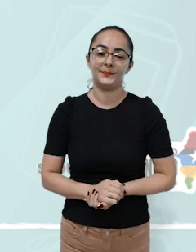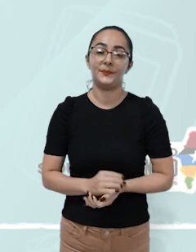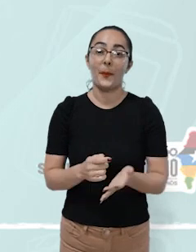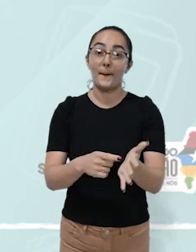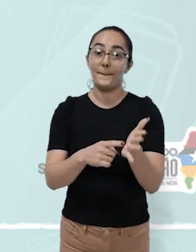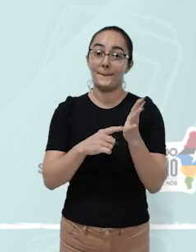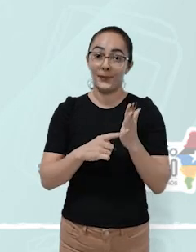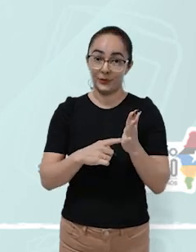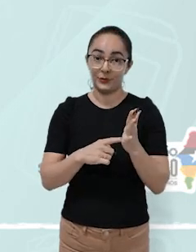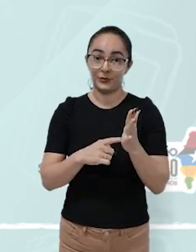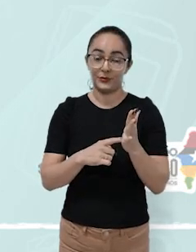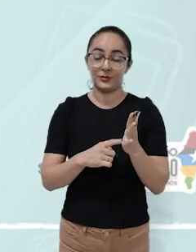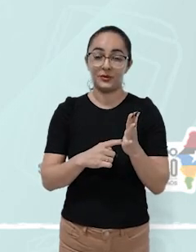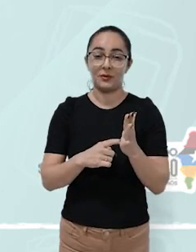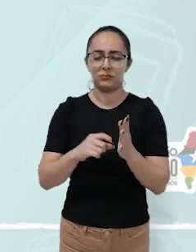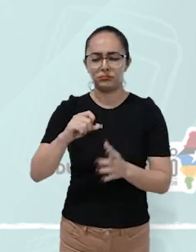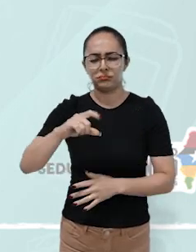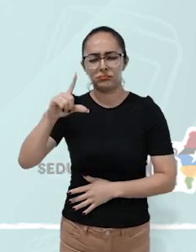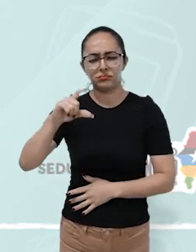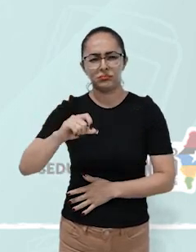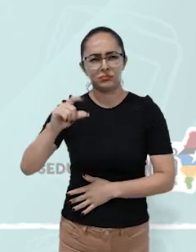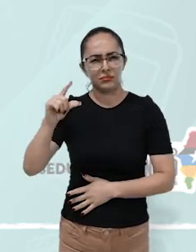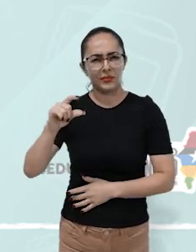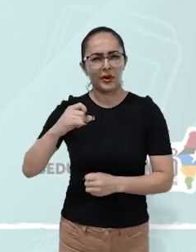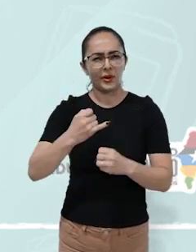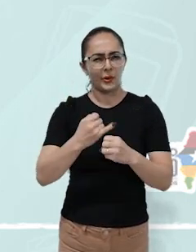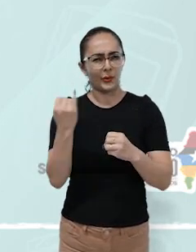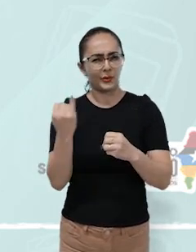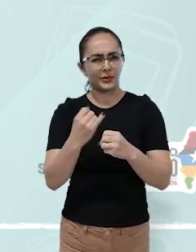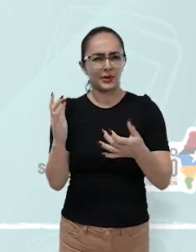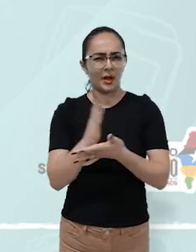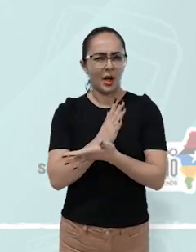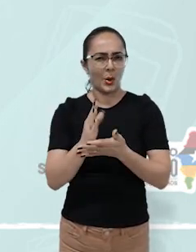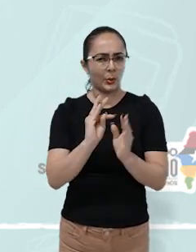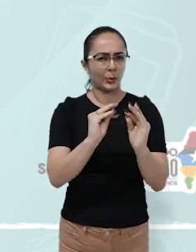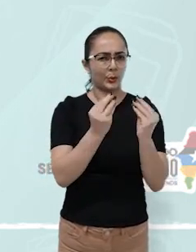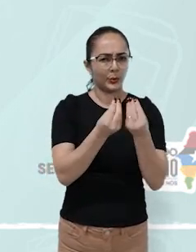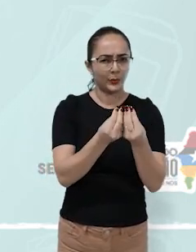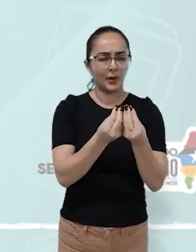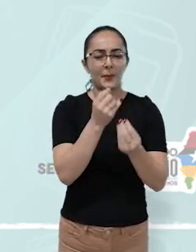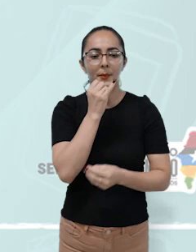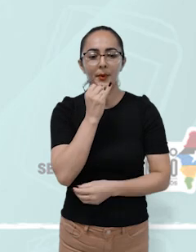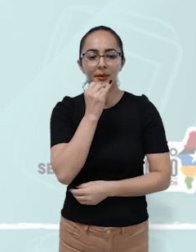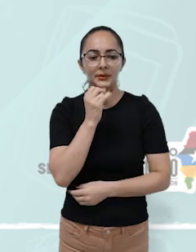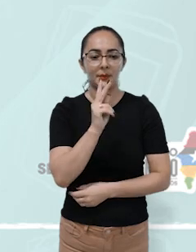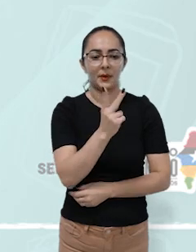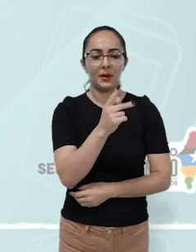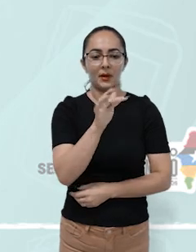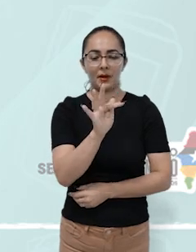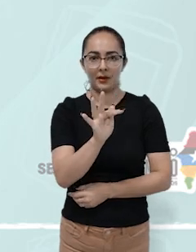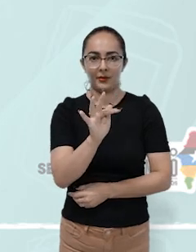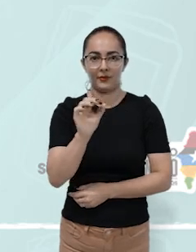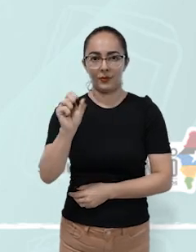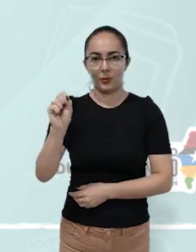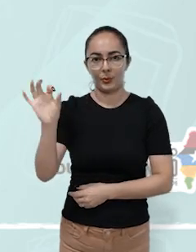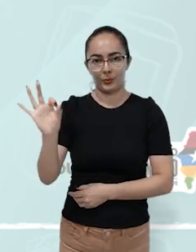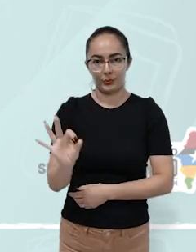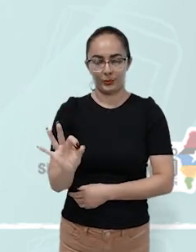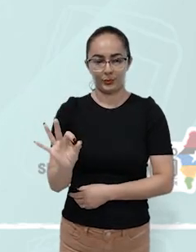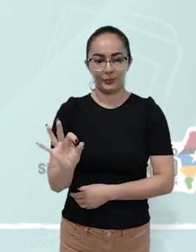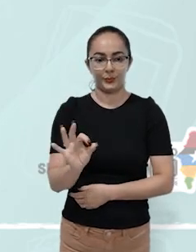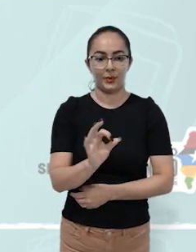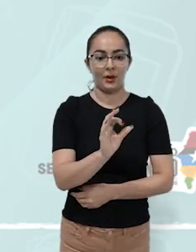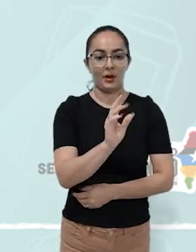nos mostra o grau de ionização de algumas substâncias. Por exemplo, o HF, 8%.